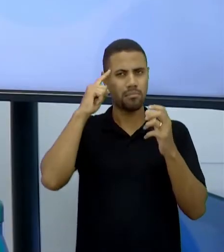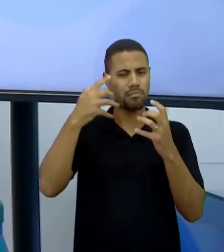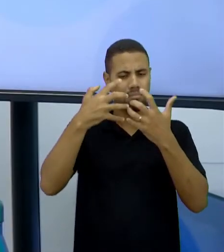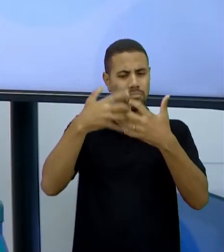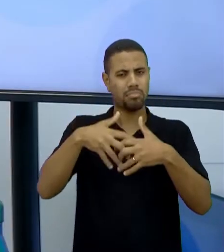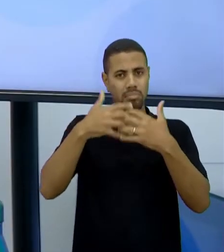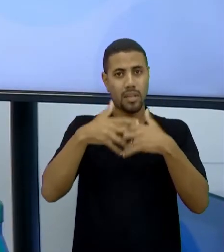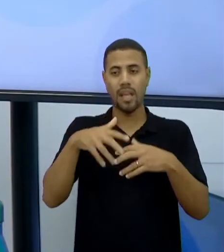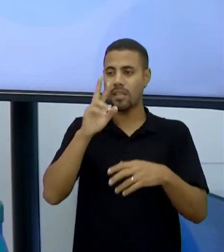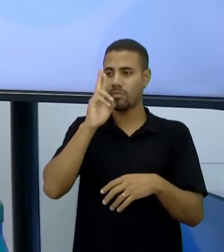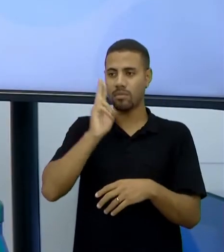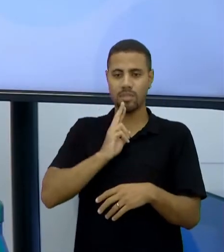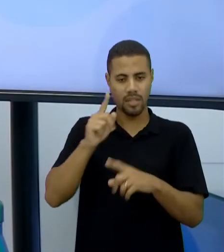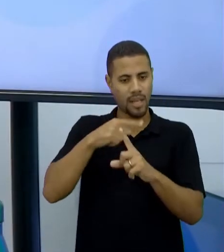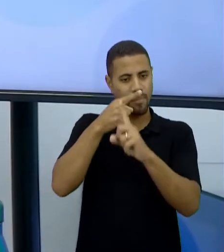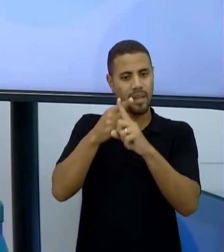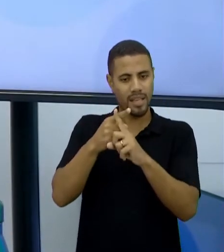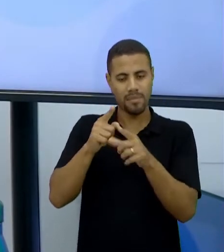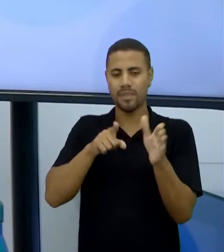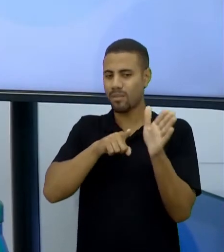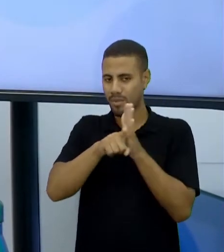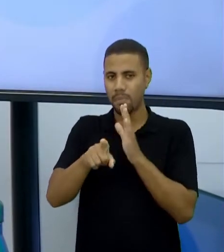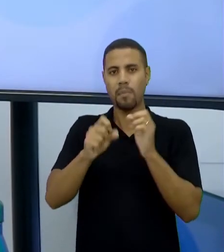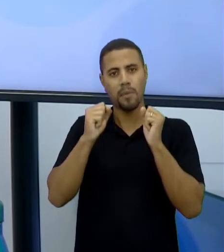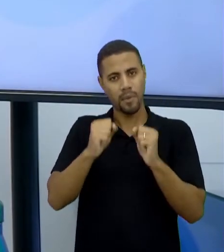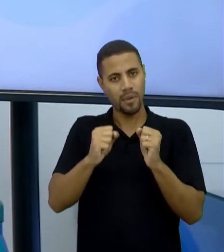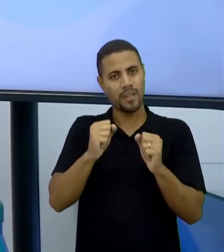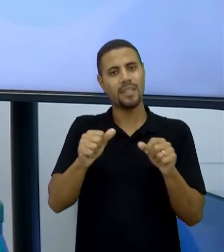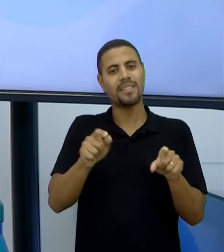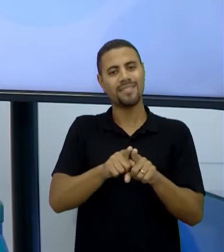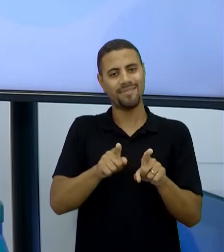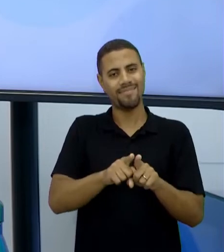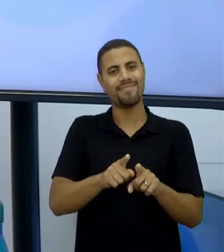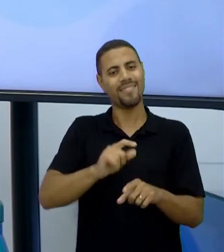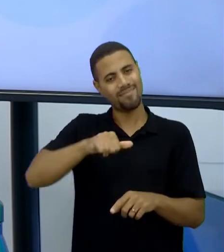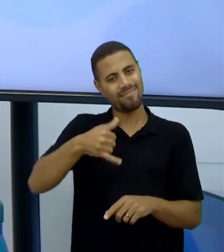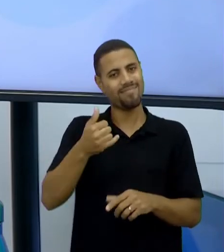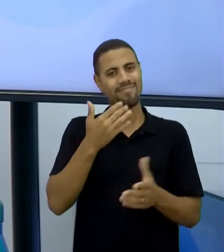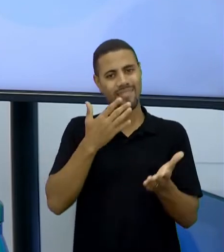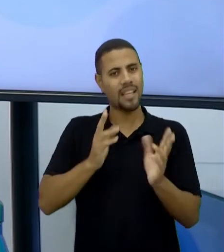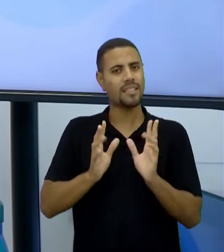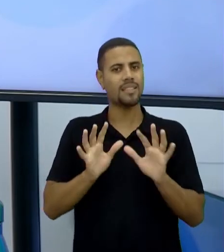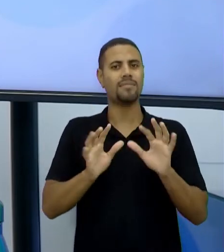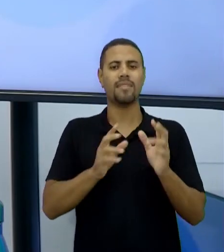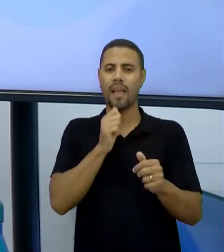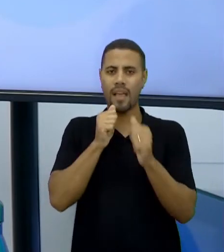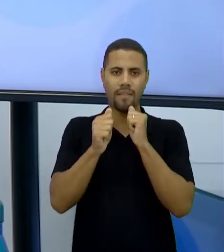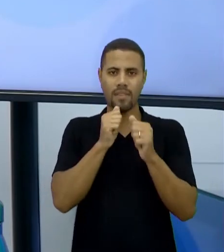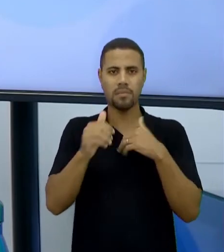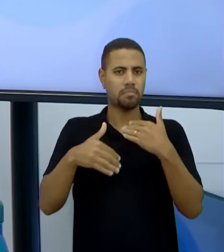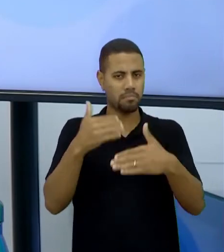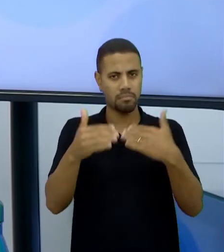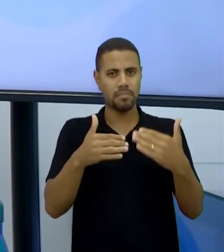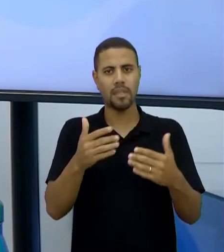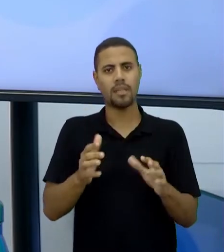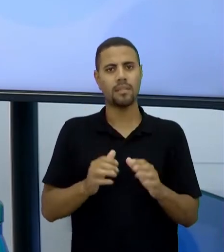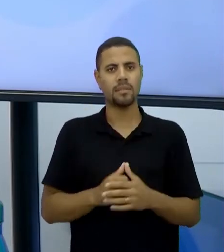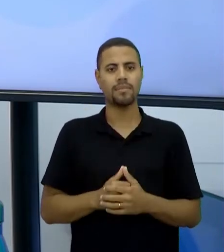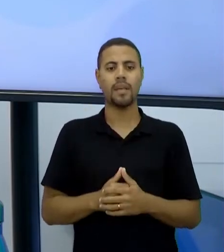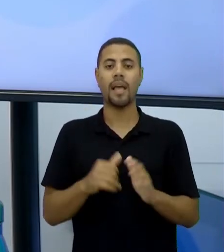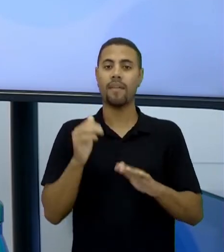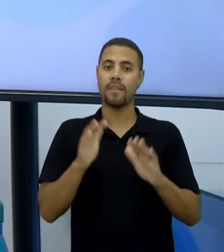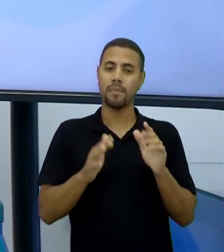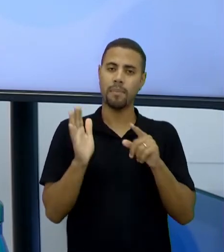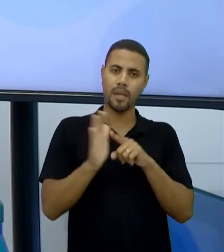da resposta, você pode fazer uma outra pergunta, né? E por aí ir direcionando a sua entrevista. Então, além